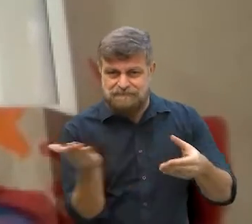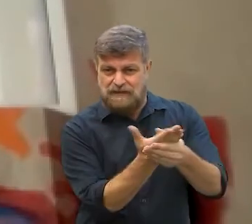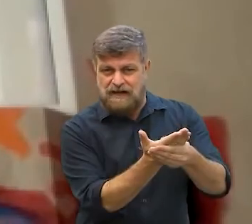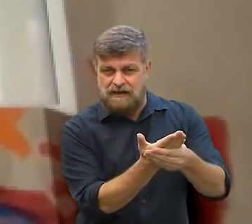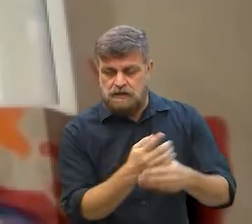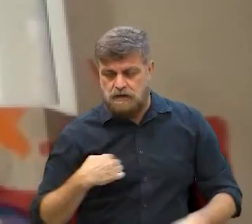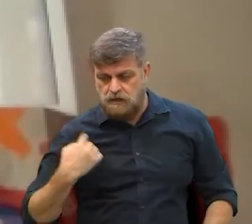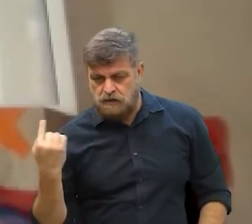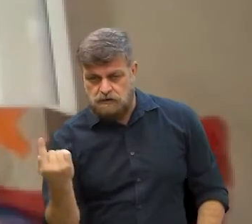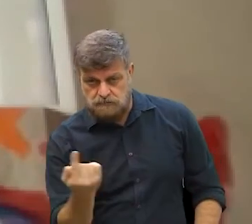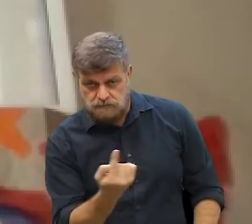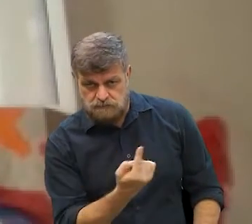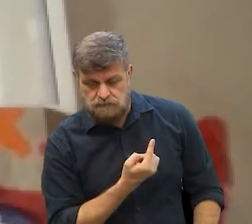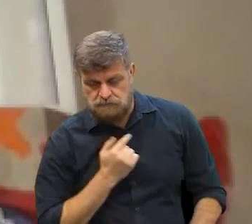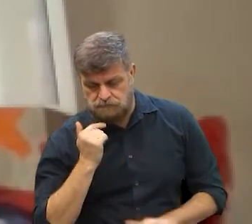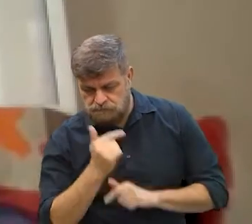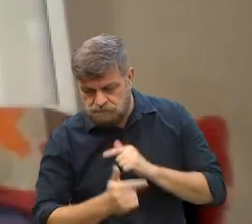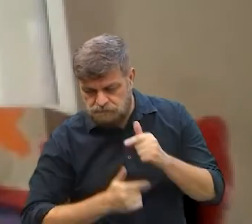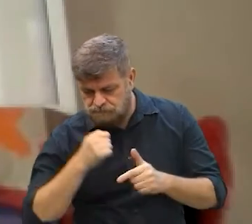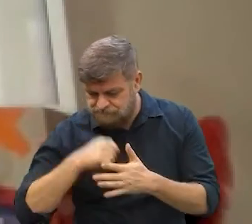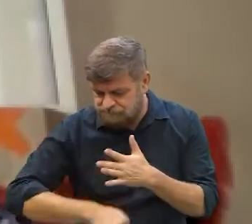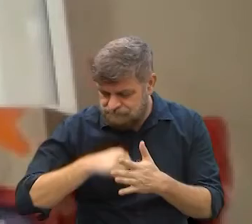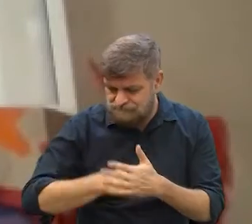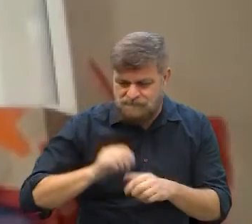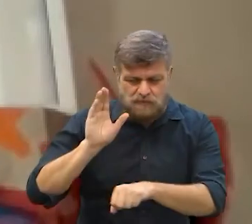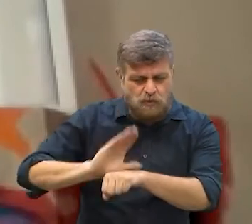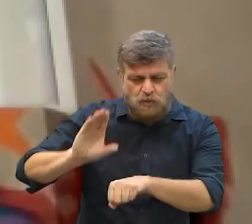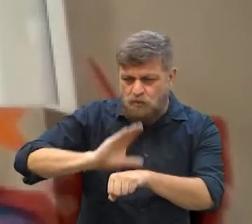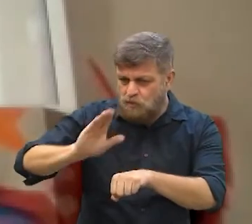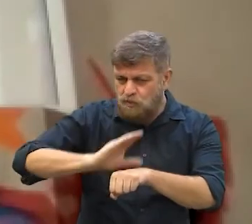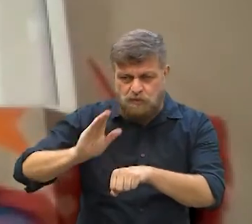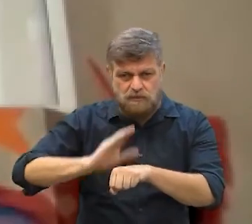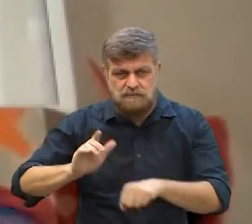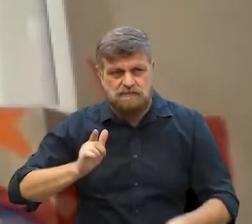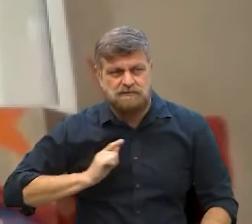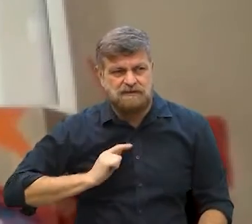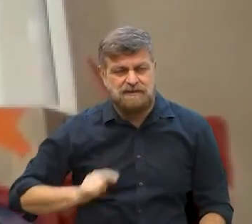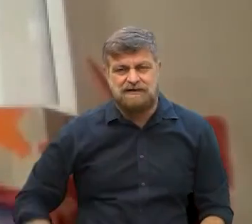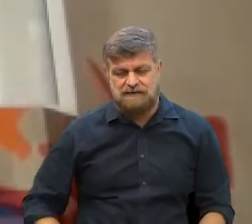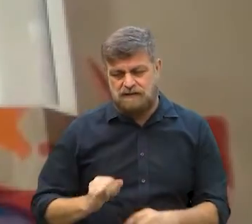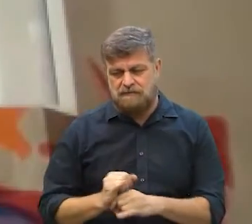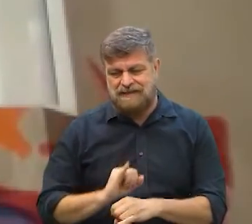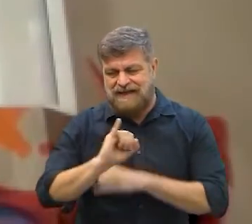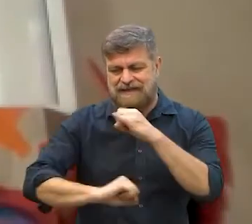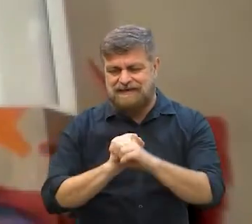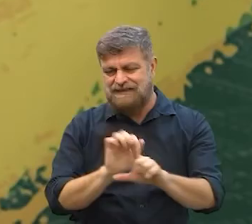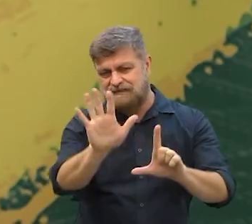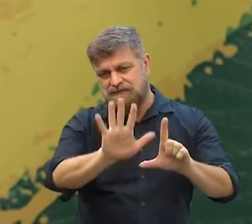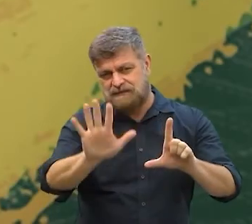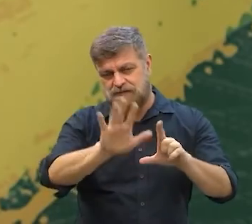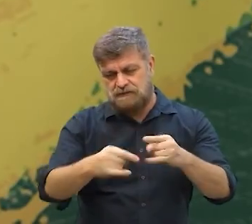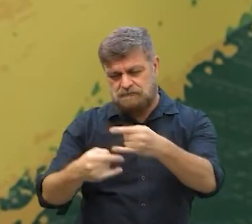judicialização, nós estamos trabalhando com cursos, com eventos online,